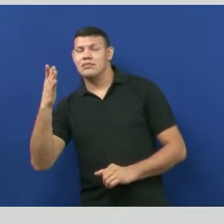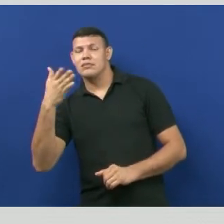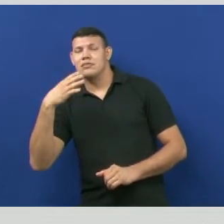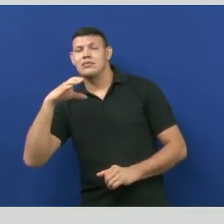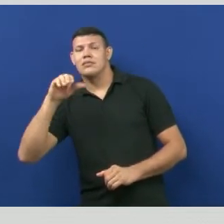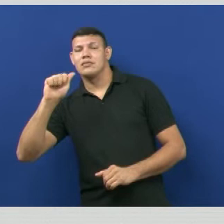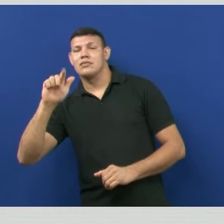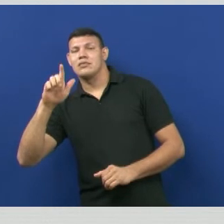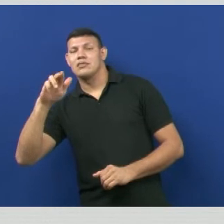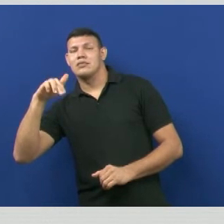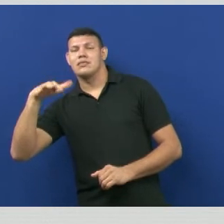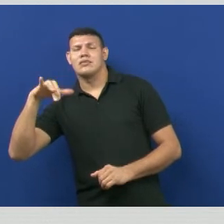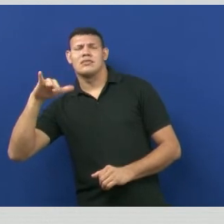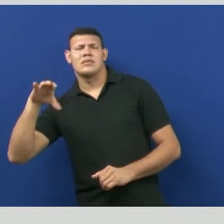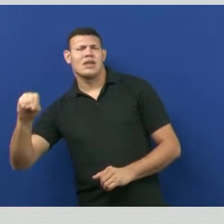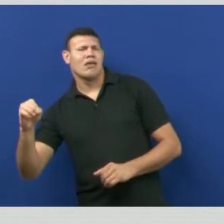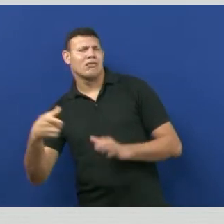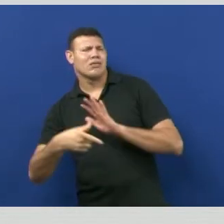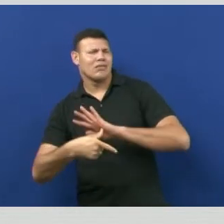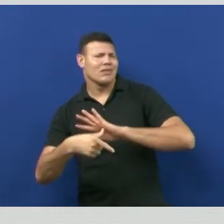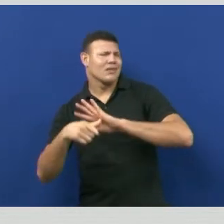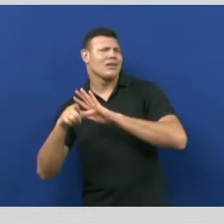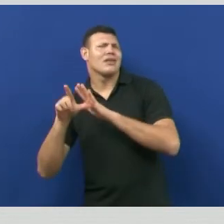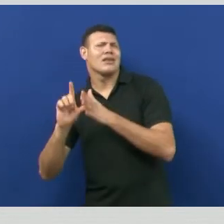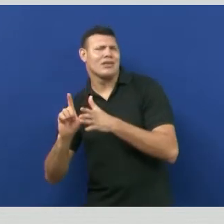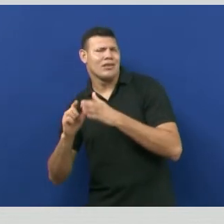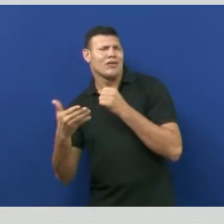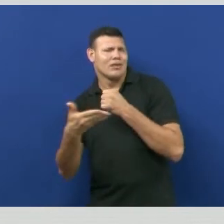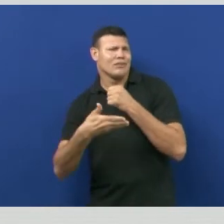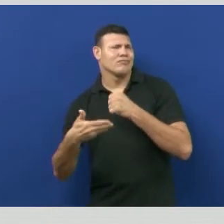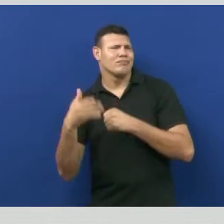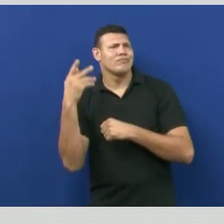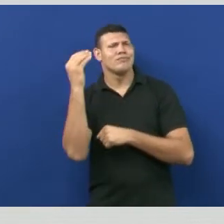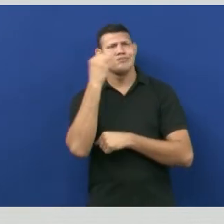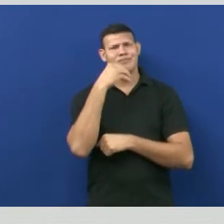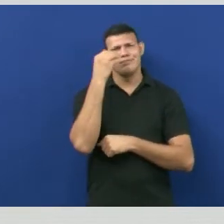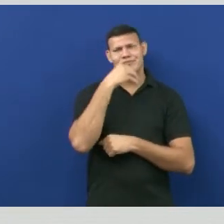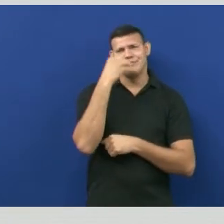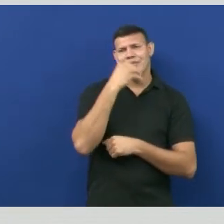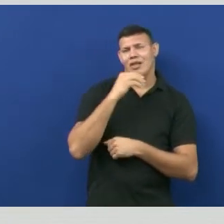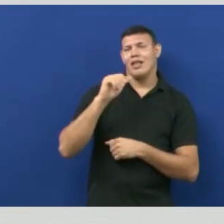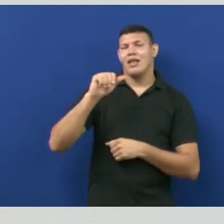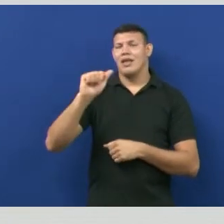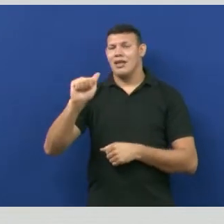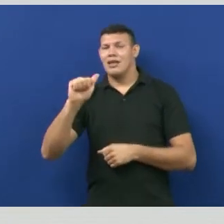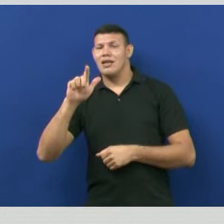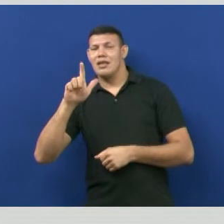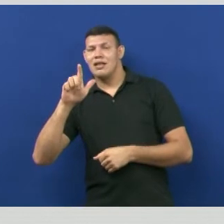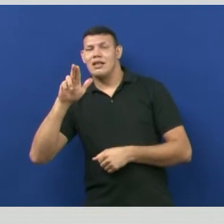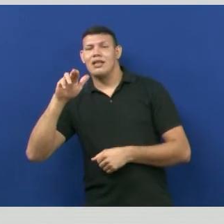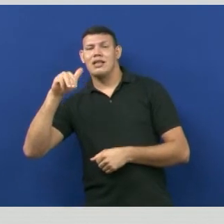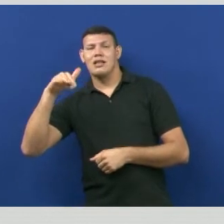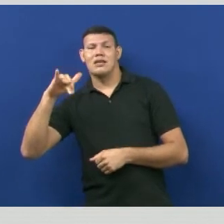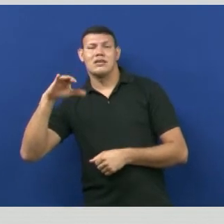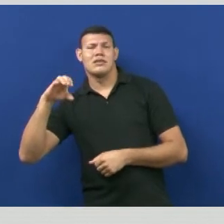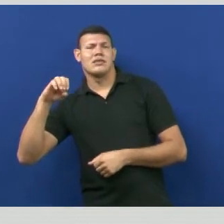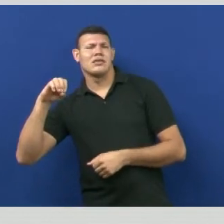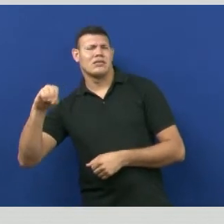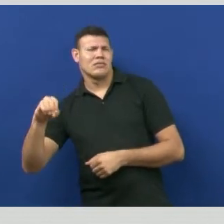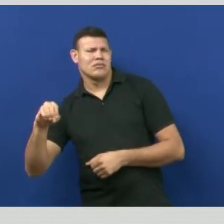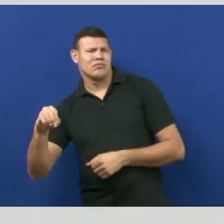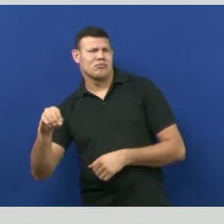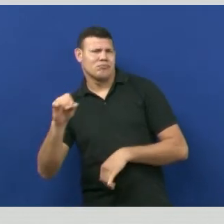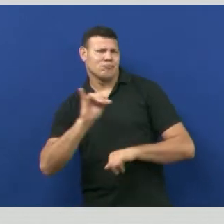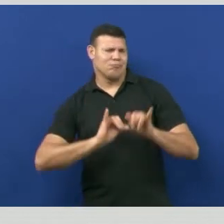pelo hidróxido de alumínio, que é uma base fraca. O alumínio, ele não é um